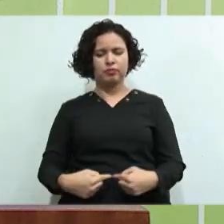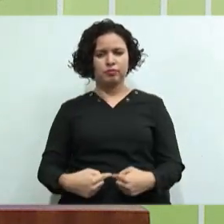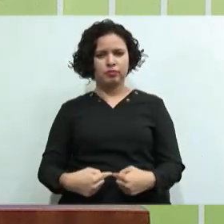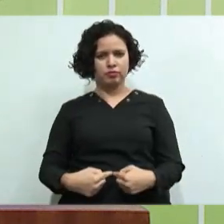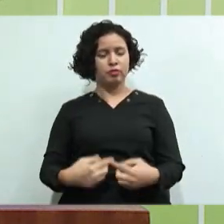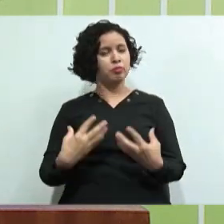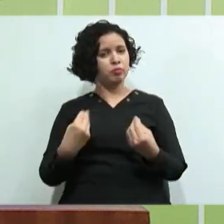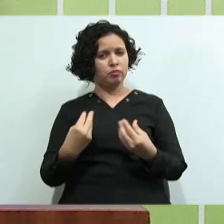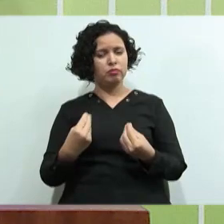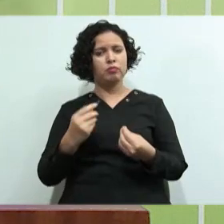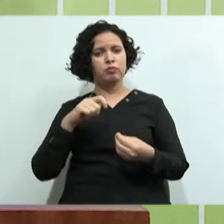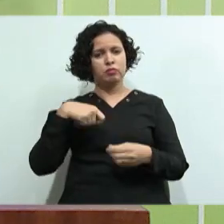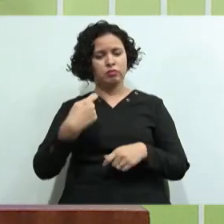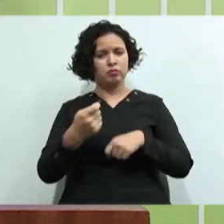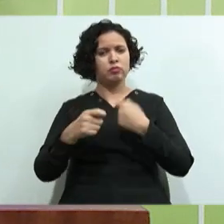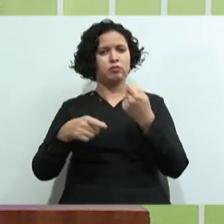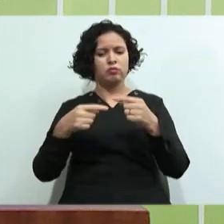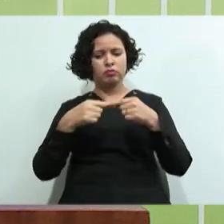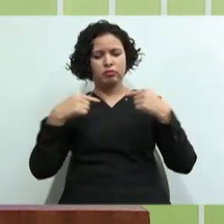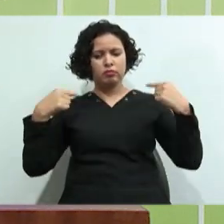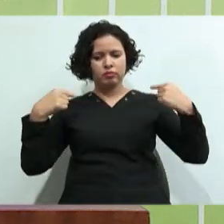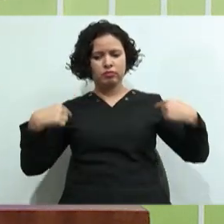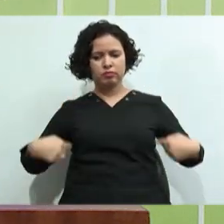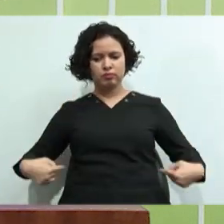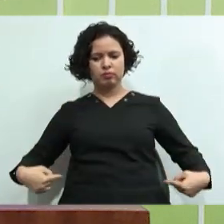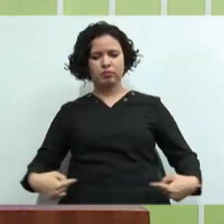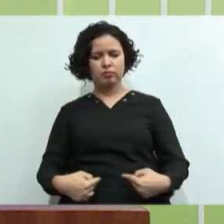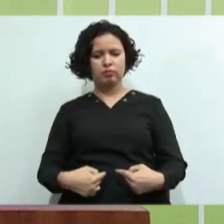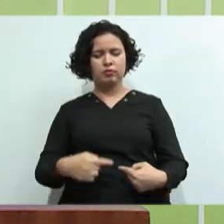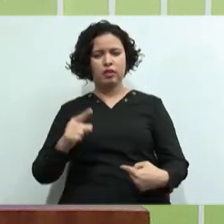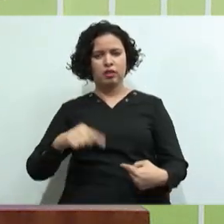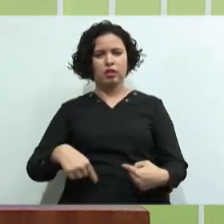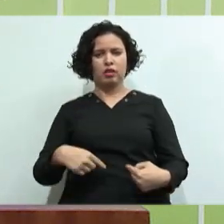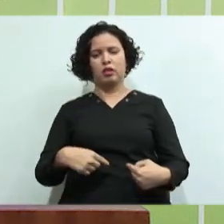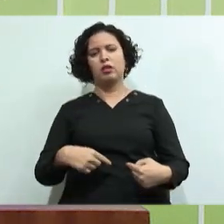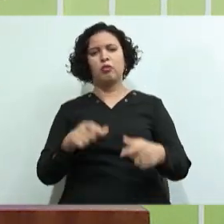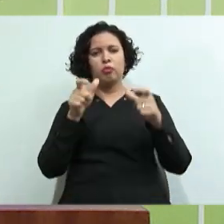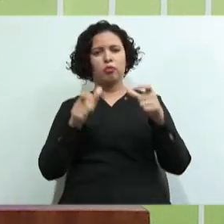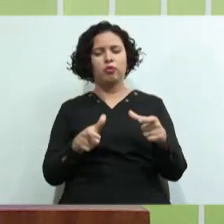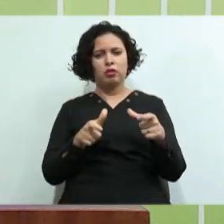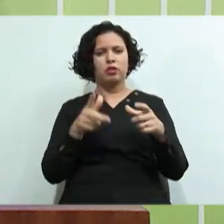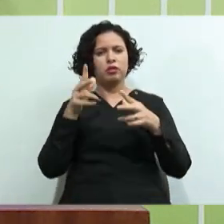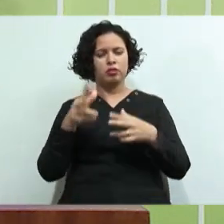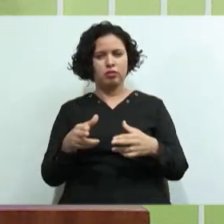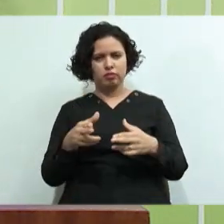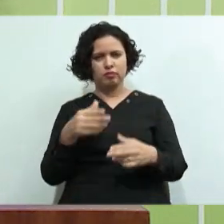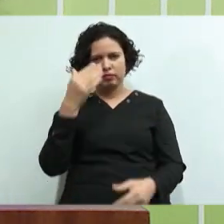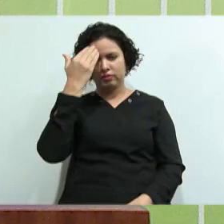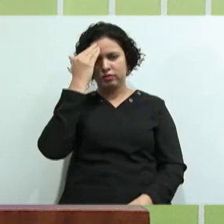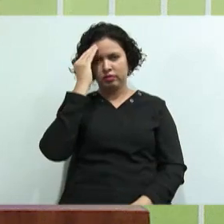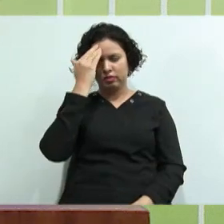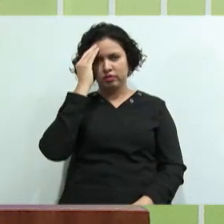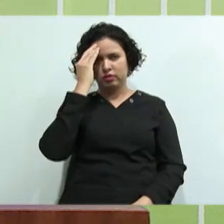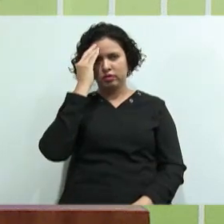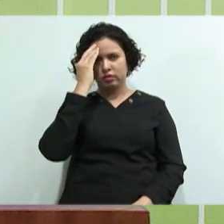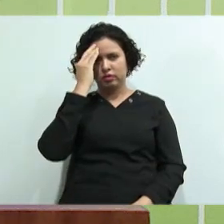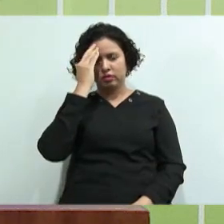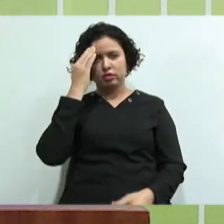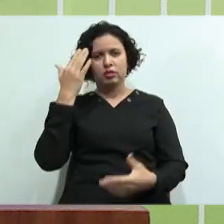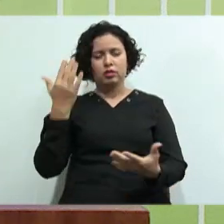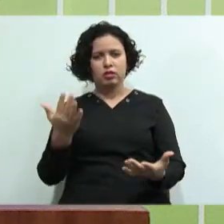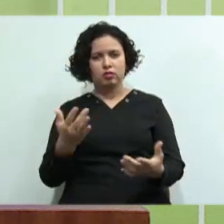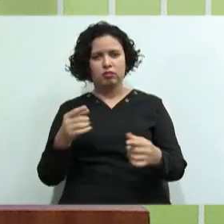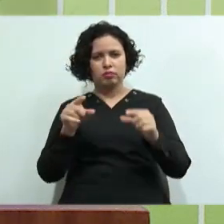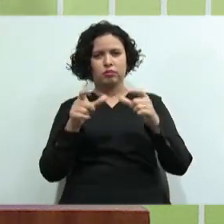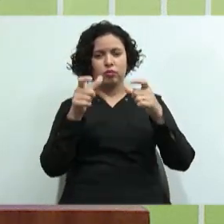né, são feitos aqui no peito. Então, todos têm o mesmo ponto de articulação. Deu para vocês entenderem que o ponto de